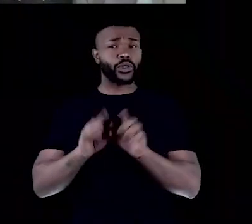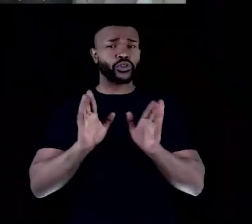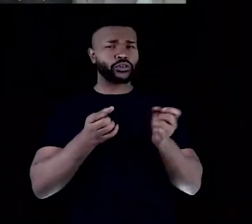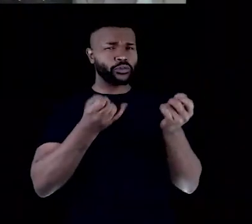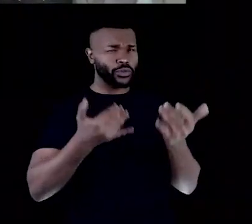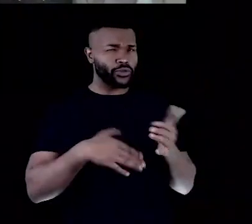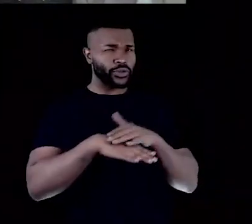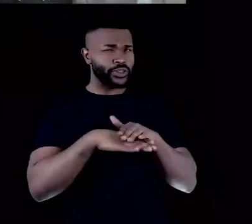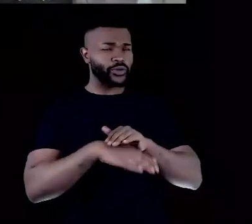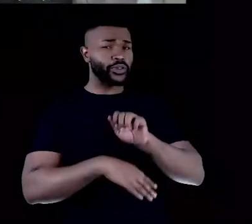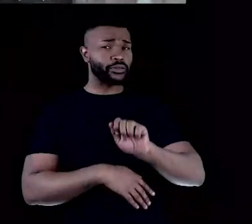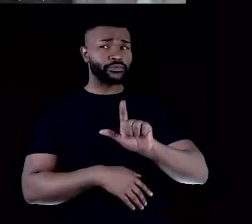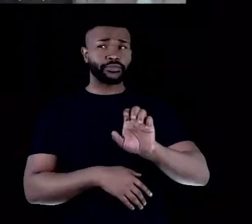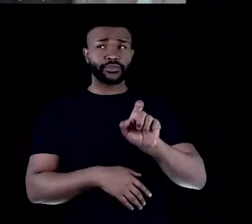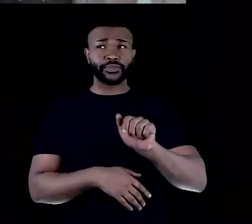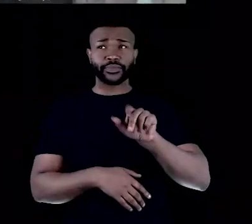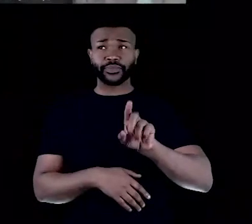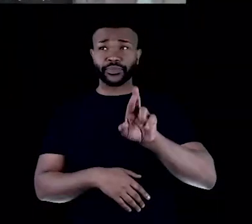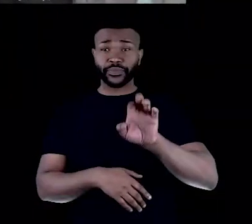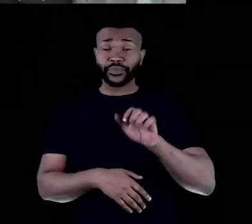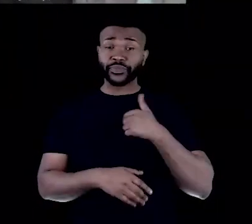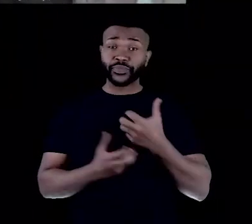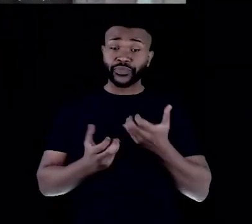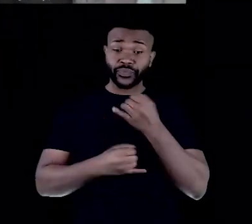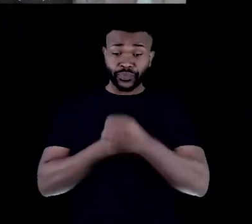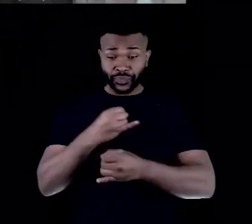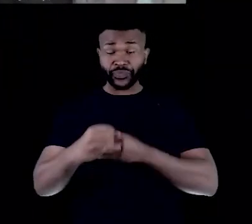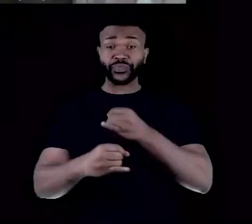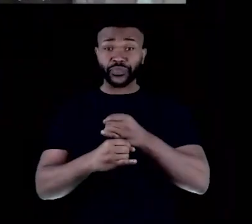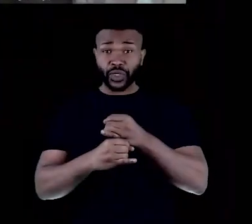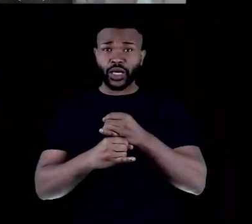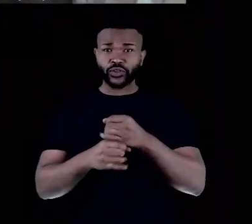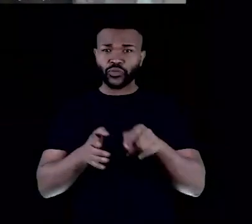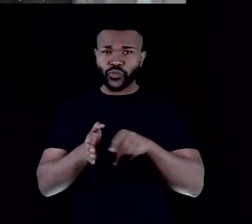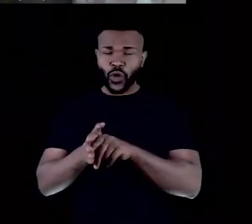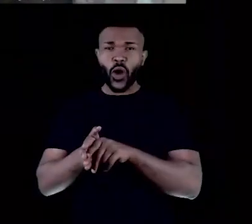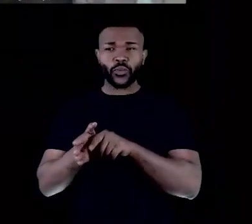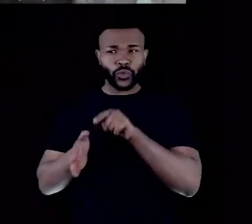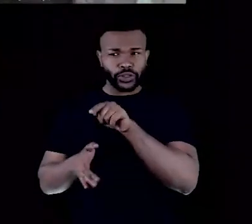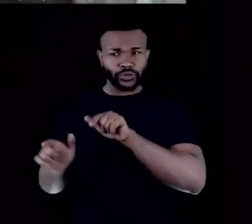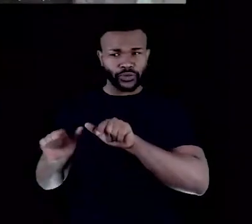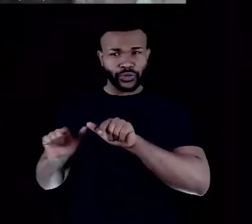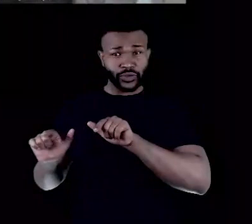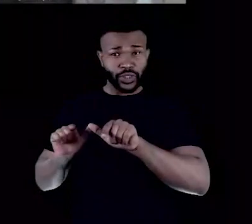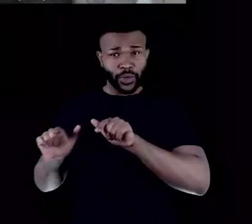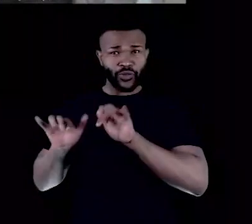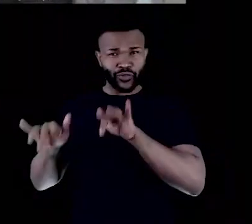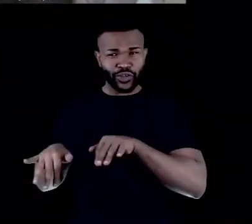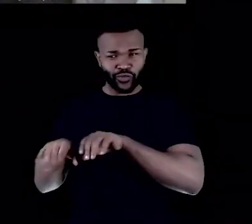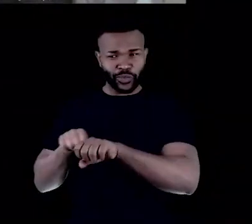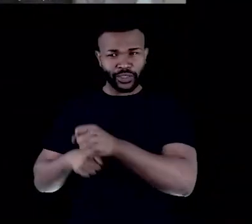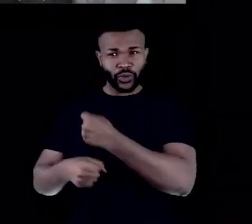mencionei com o Alexandre, eu estou querendo fazer uma versão online, que é uma trajetória dentro desse prédio, que foi meu trabalho final